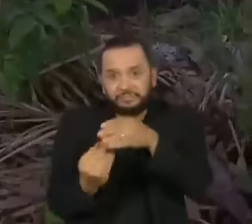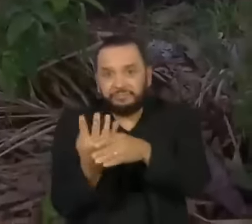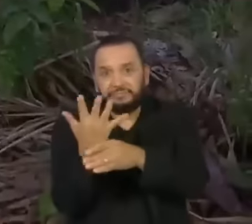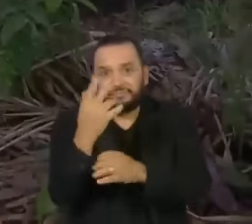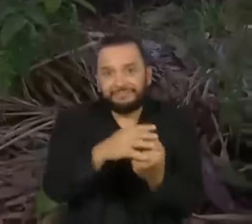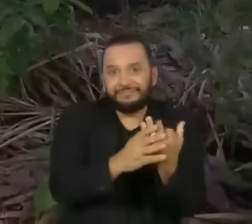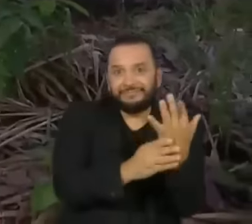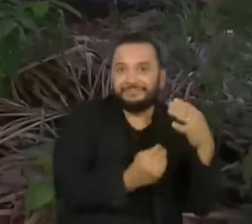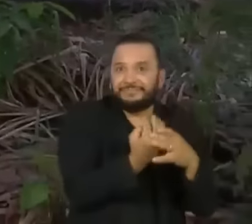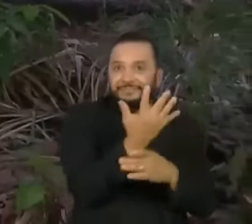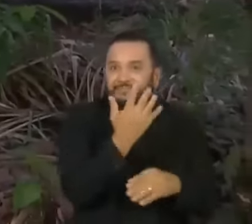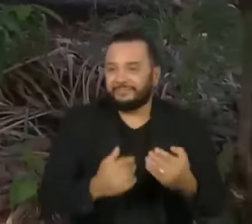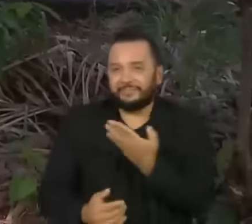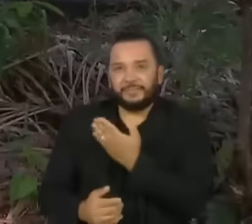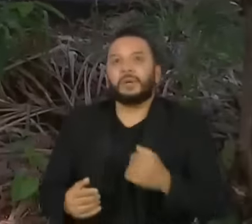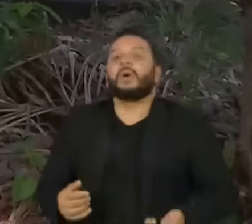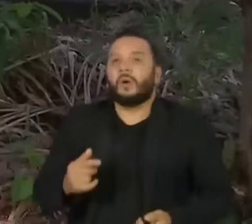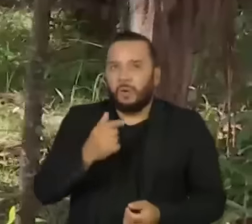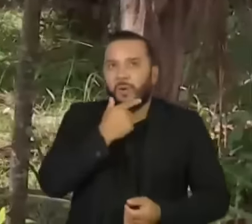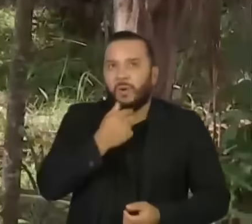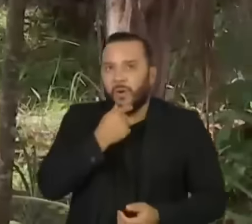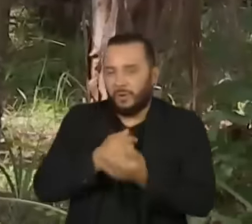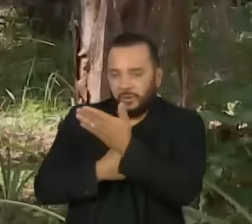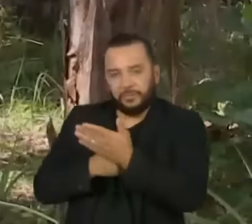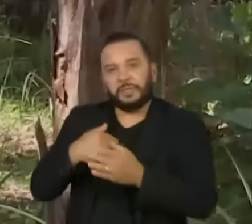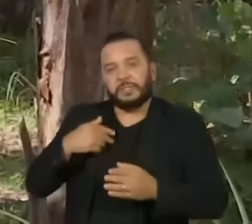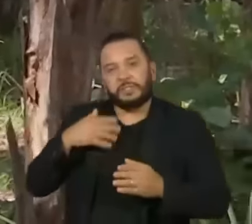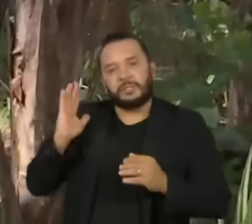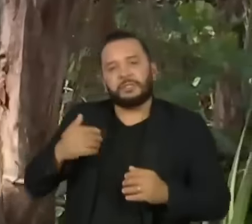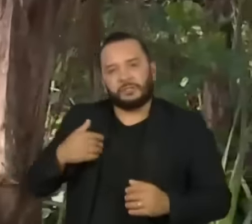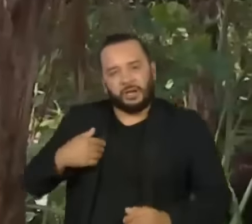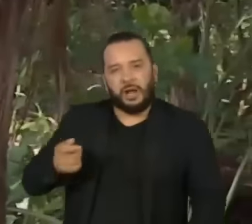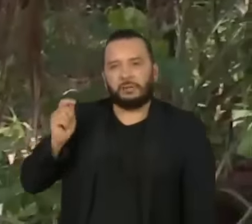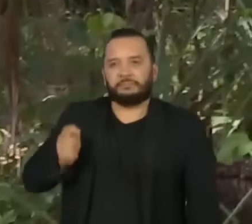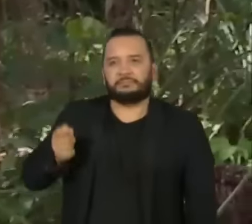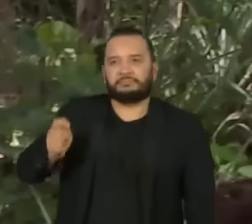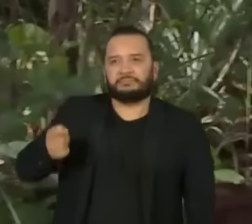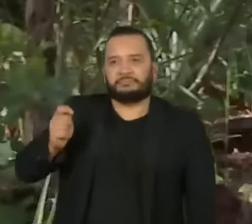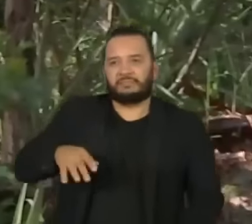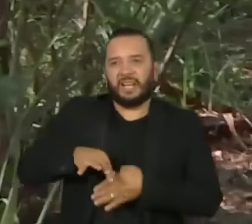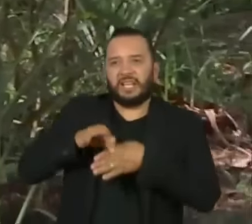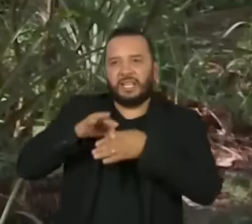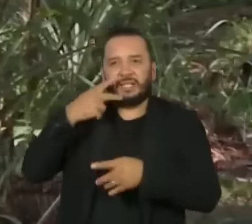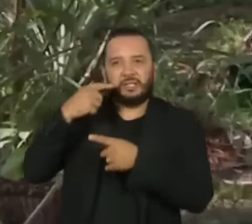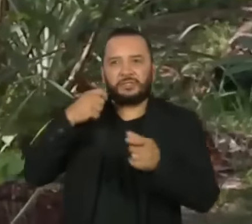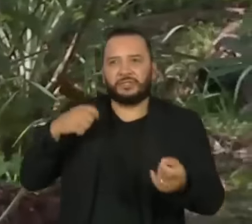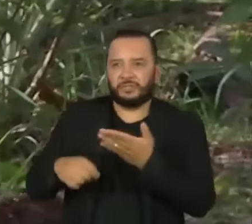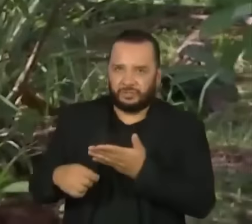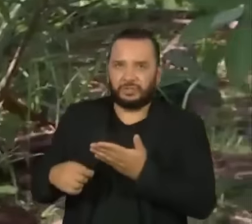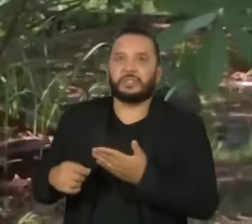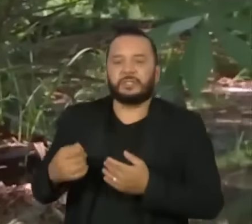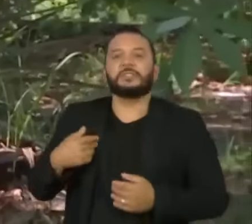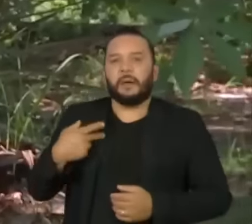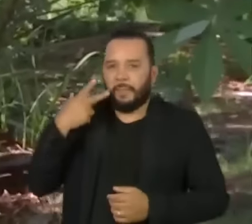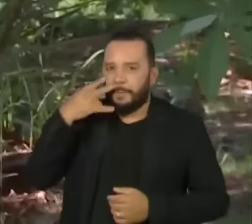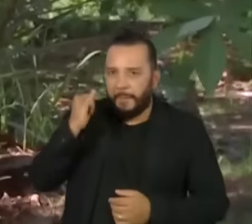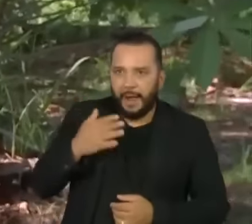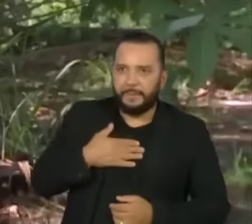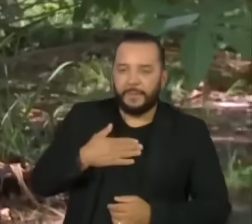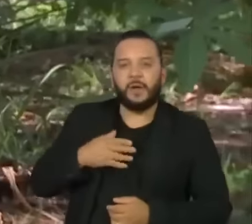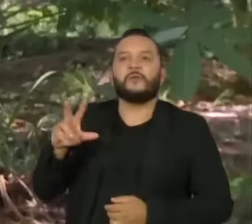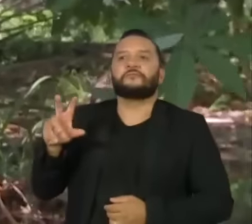Cacique Marcelino Apurinã vem de uma longa linhagem de homens da terra. Olha, meu pai, avô, né, aquela